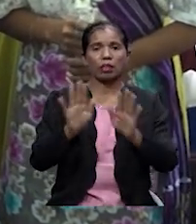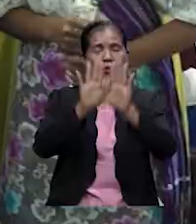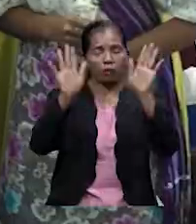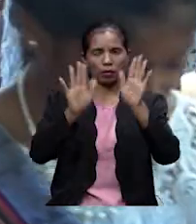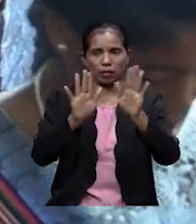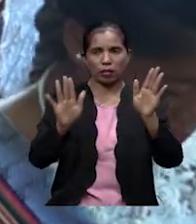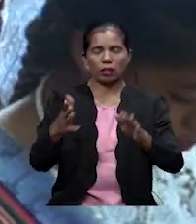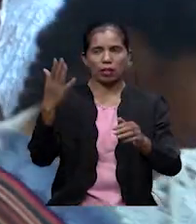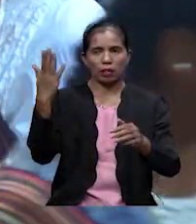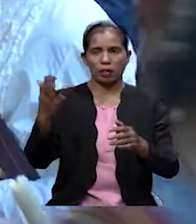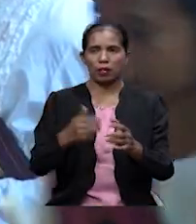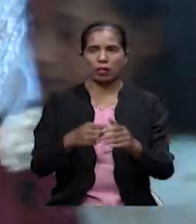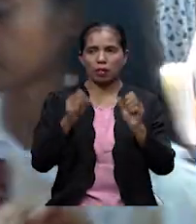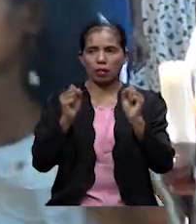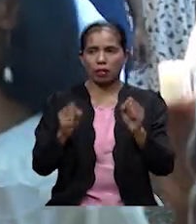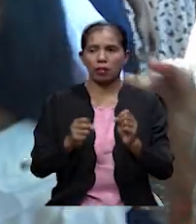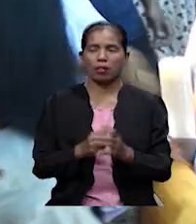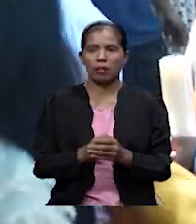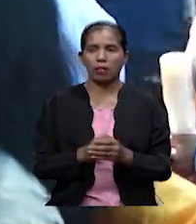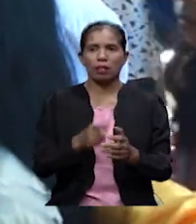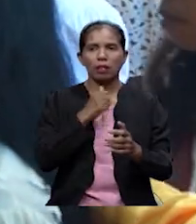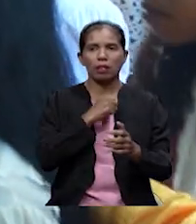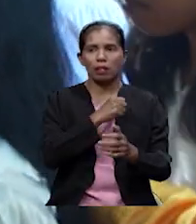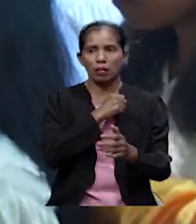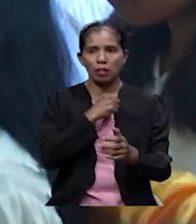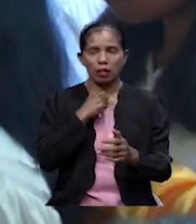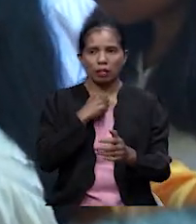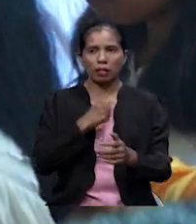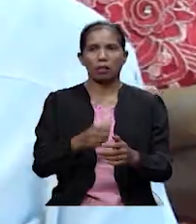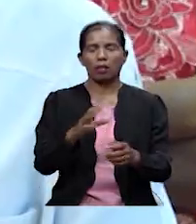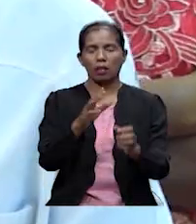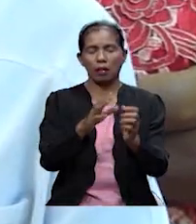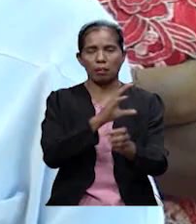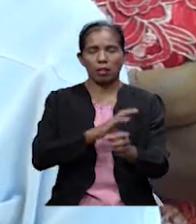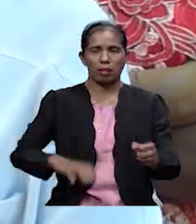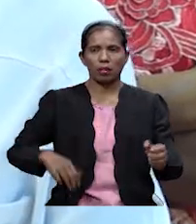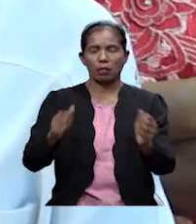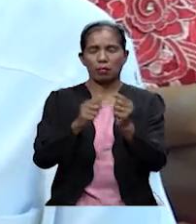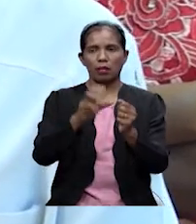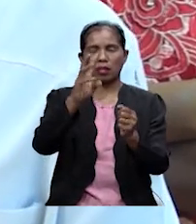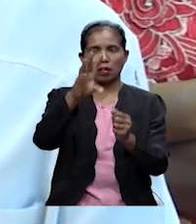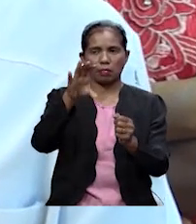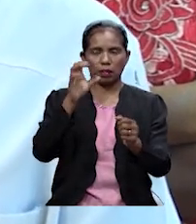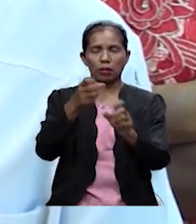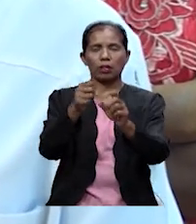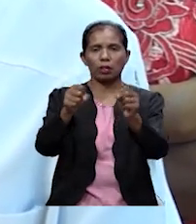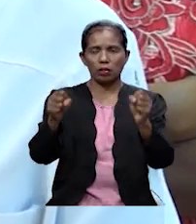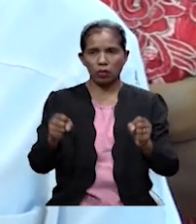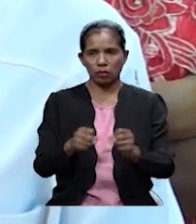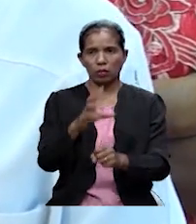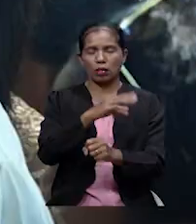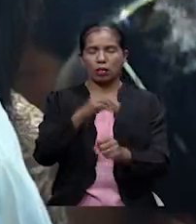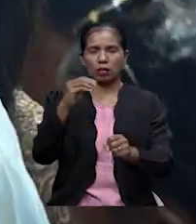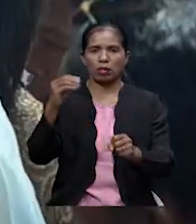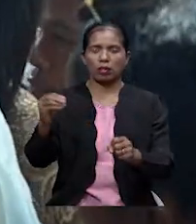a Centro Missionário Nemos, Dom Virgilio foi sacramento crisma basarani hamutu atus neng, husi suku, wailili,